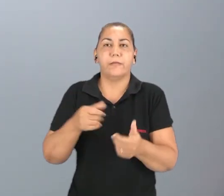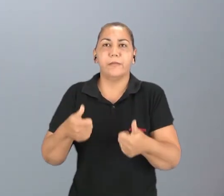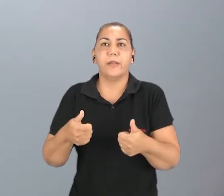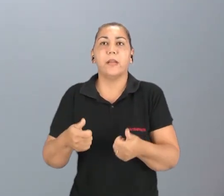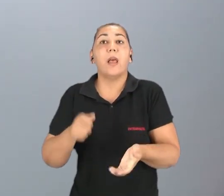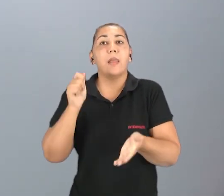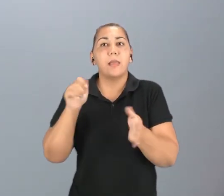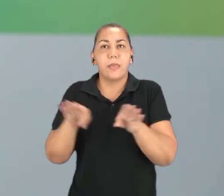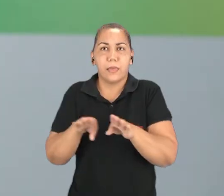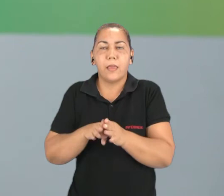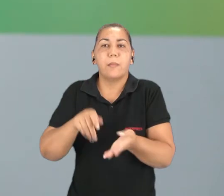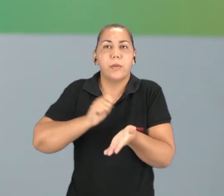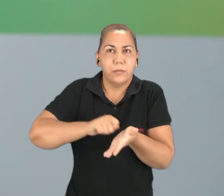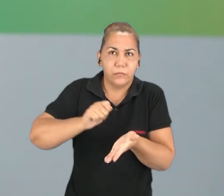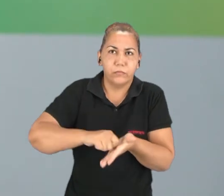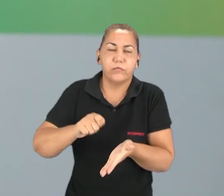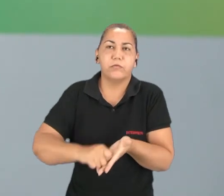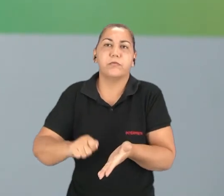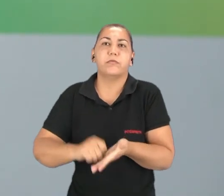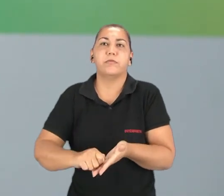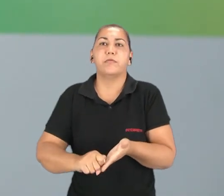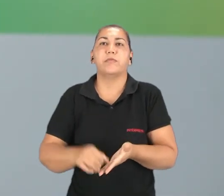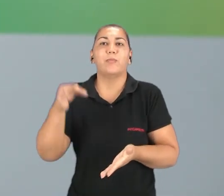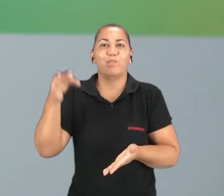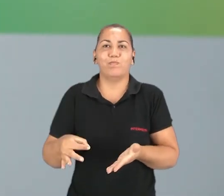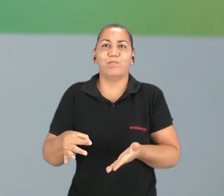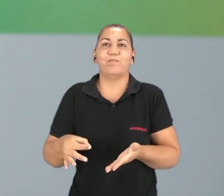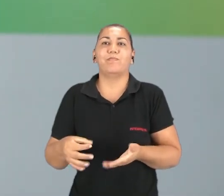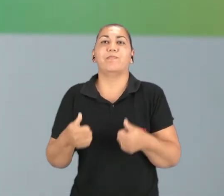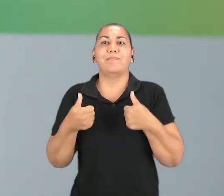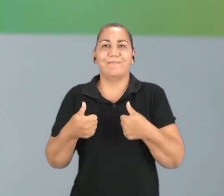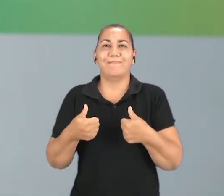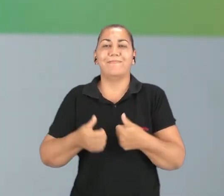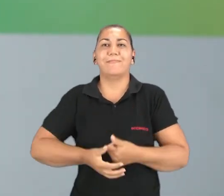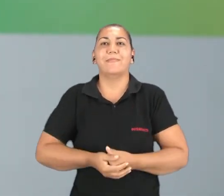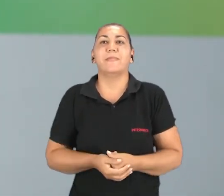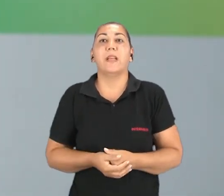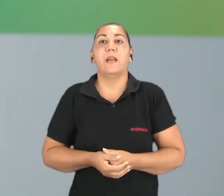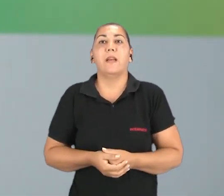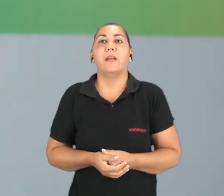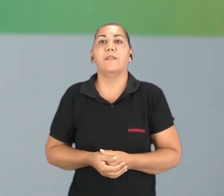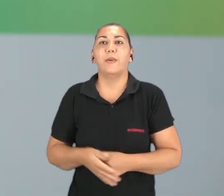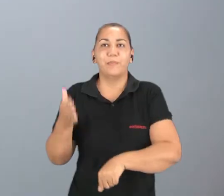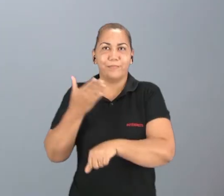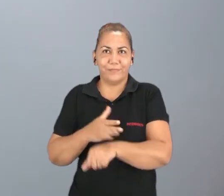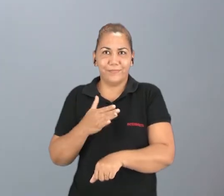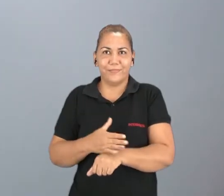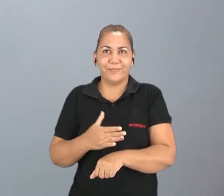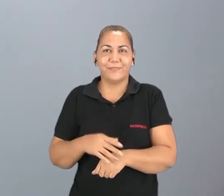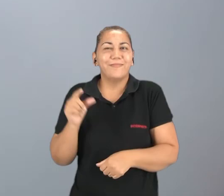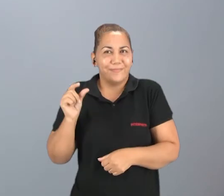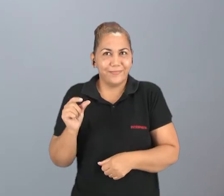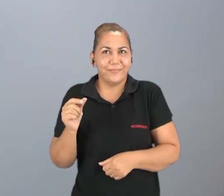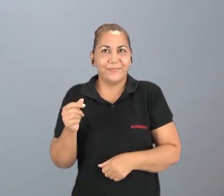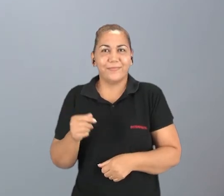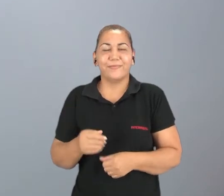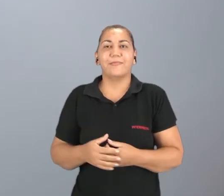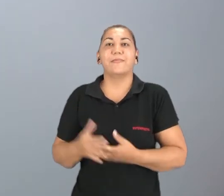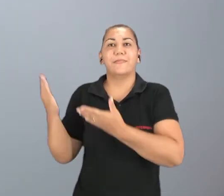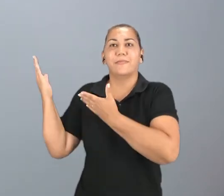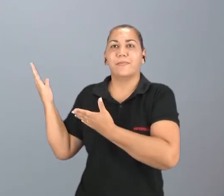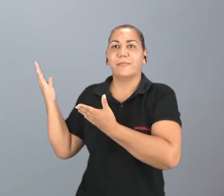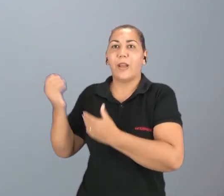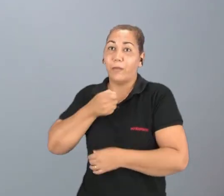notação gráfica específica, correto? Então vamos exercitar agora um pouquinho? Vejamos então aqui